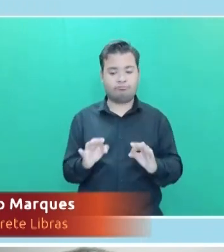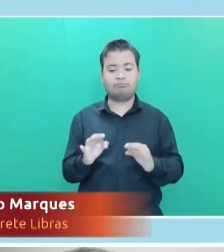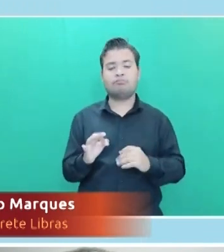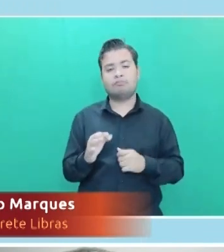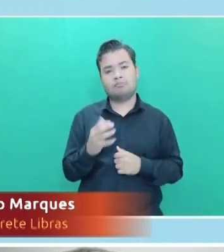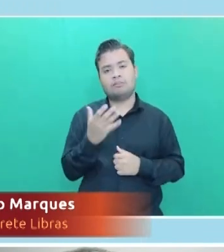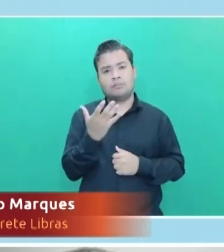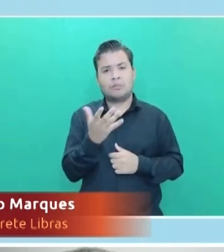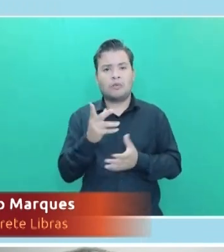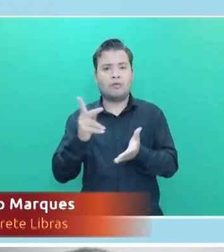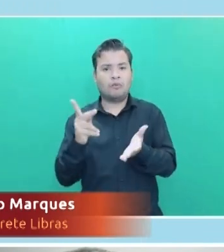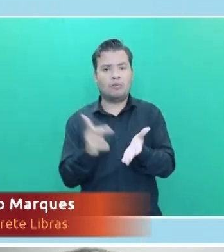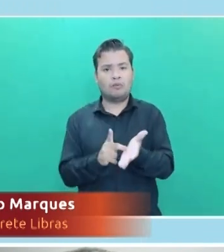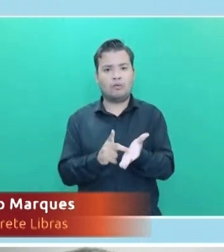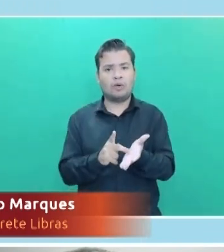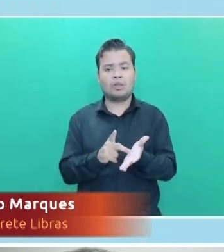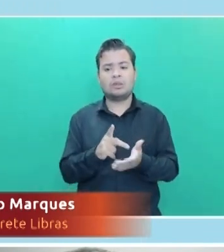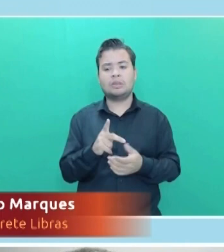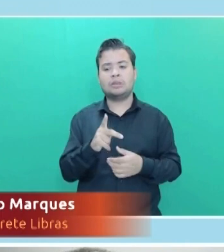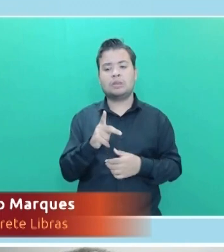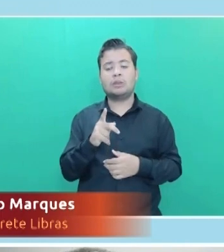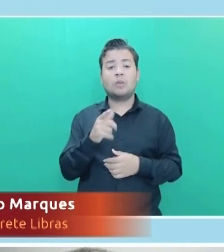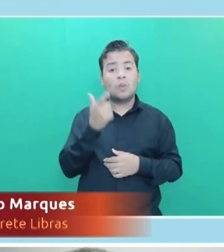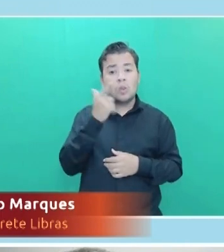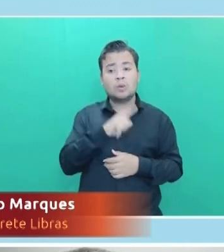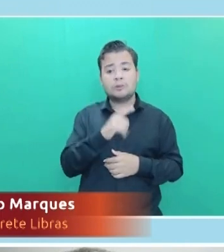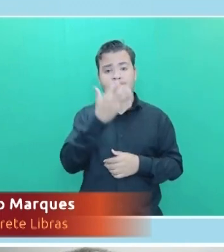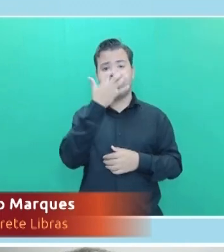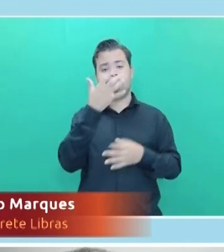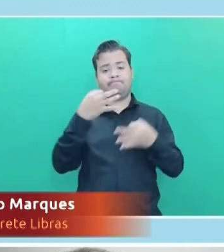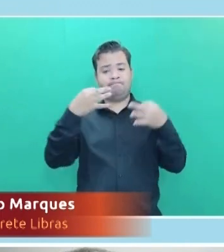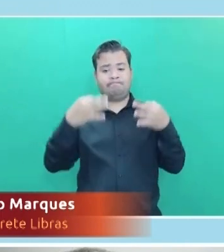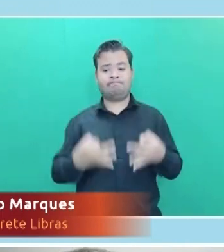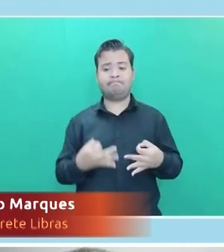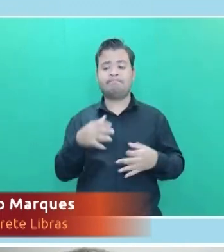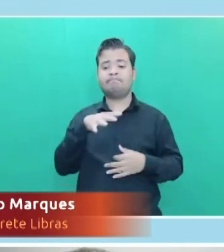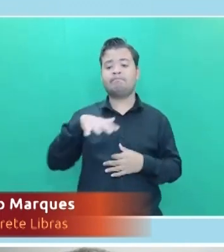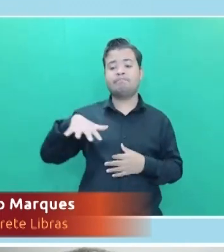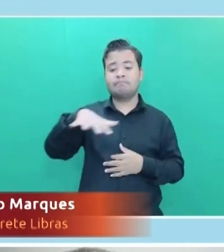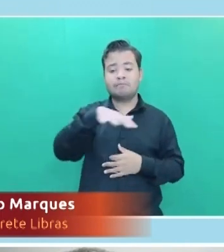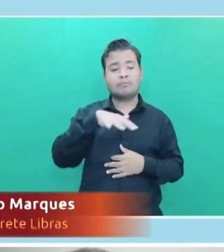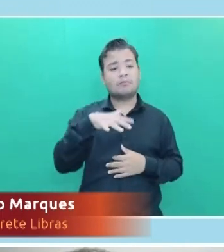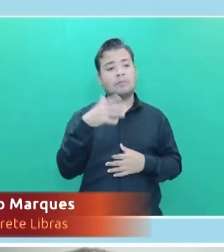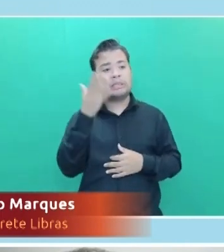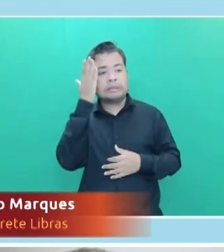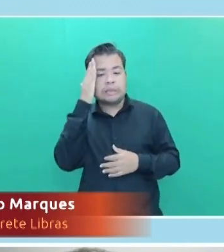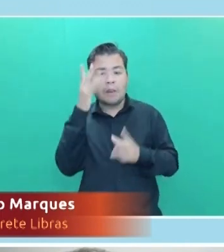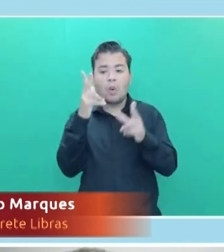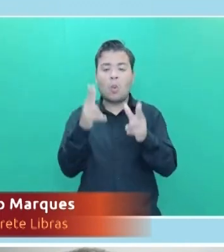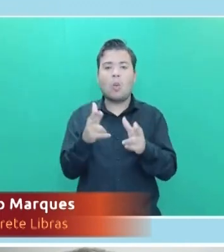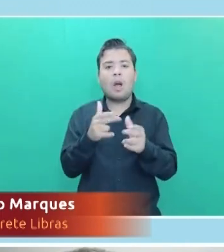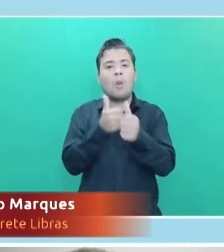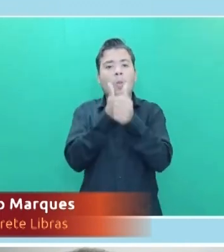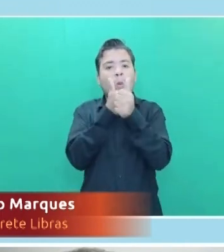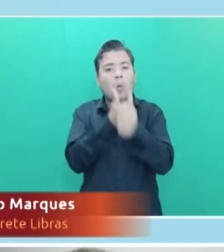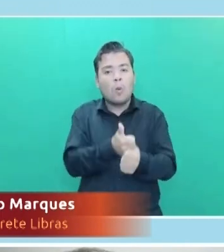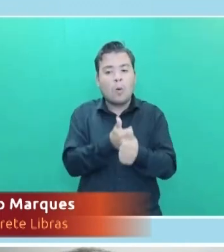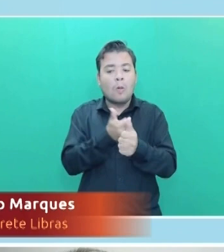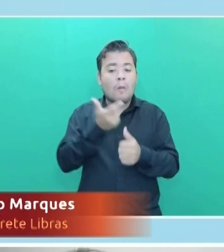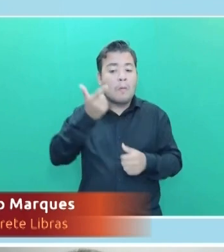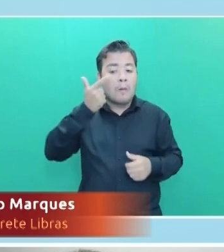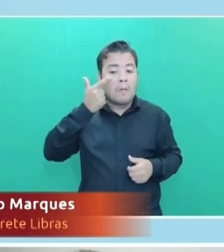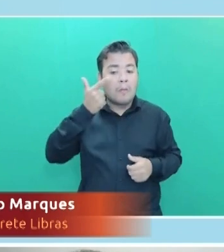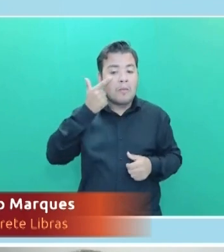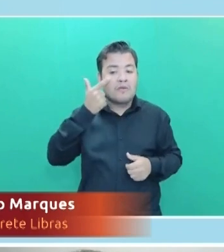de fato está assistindo, está acompanhando como não